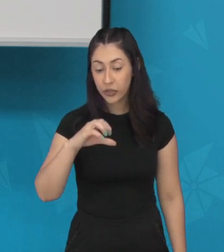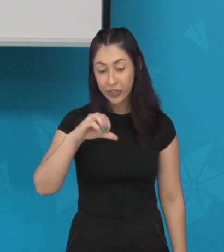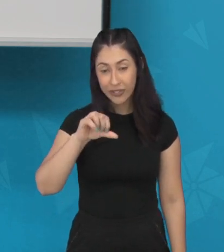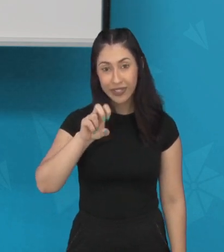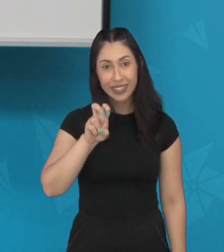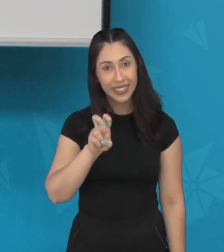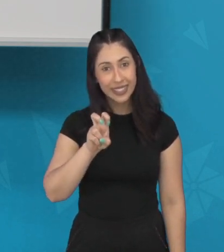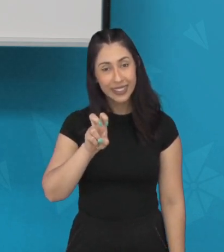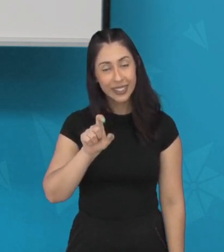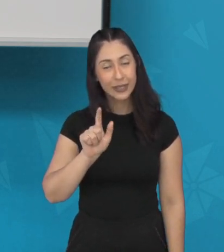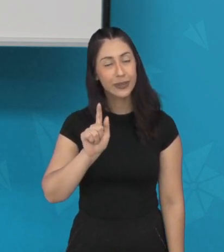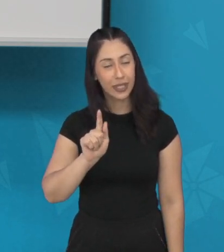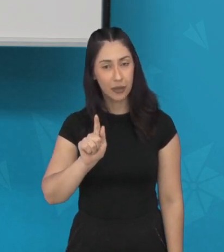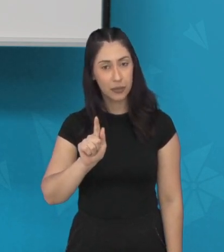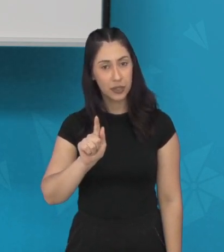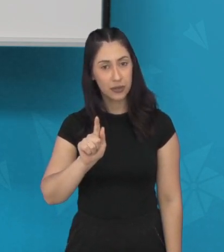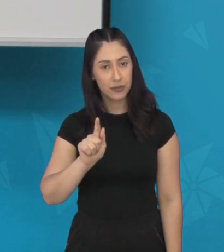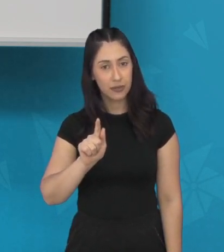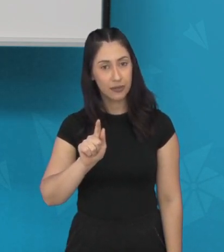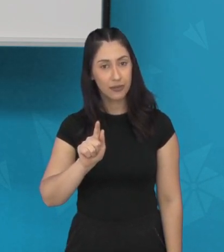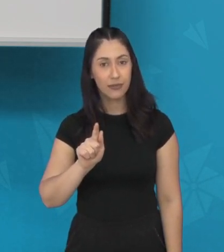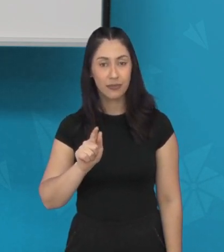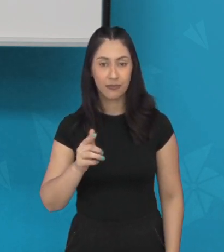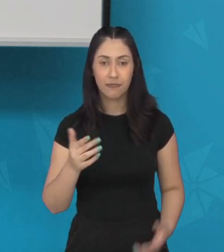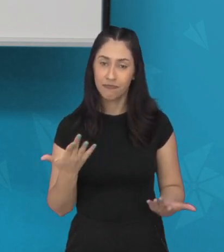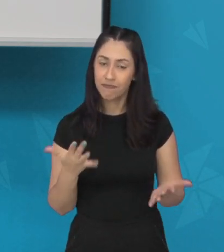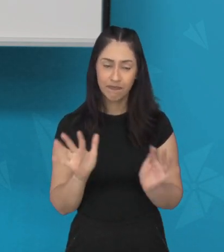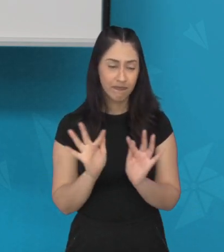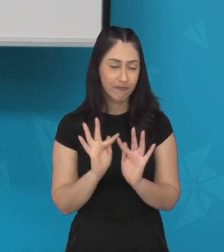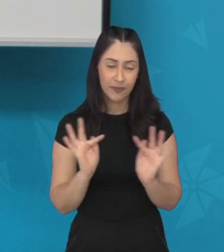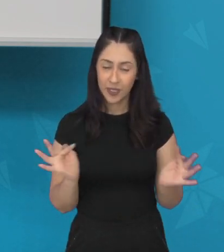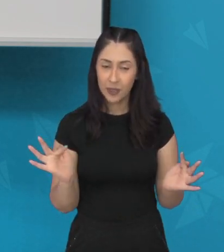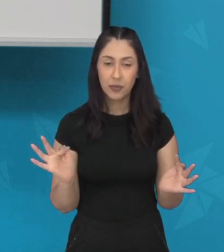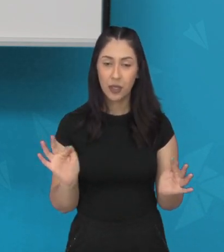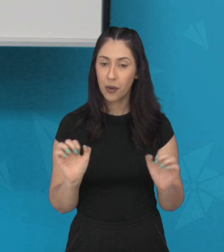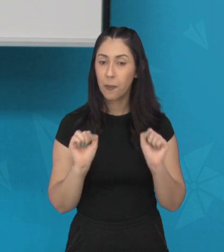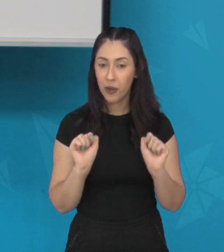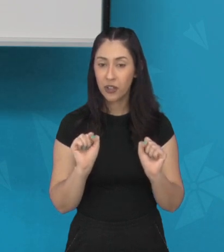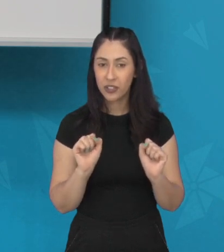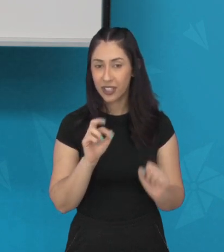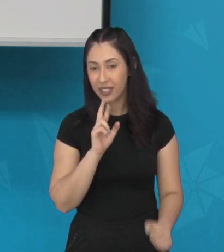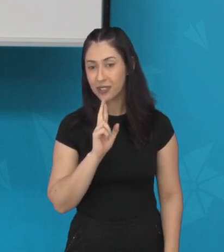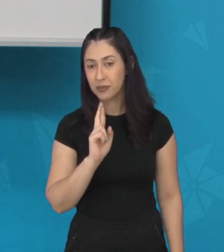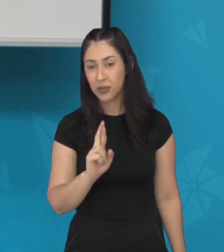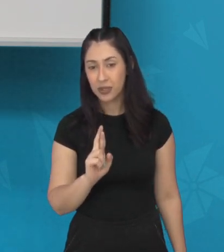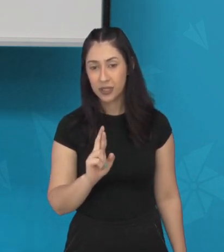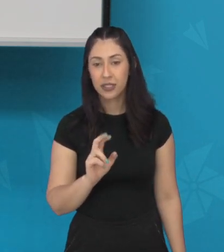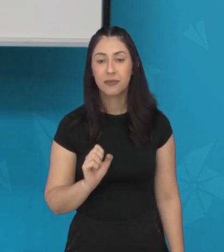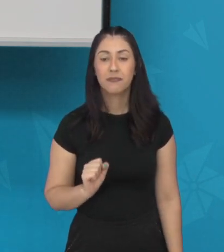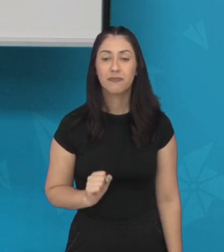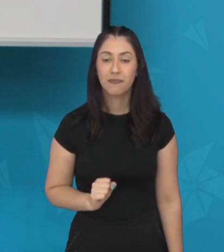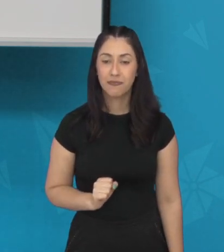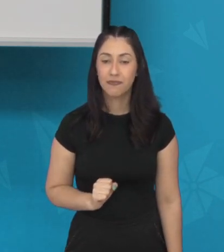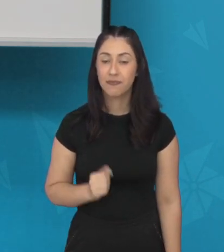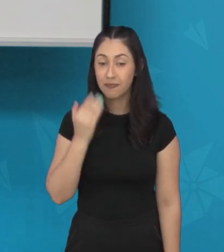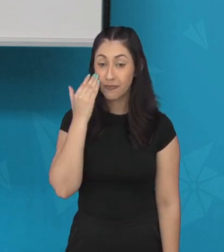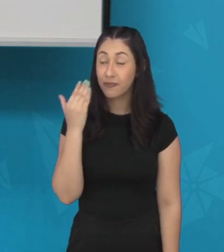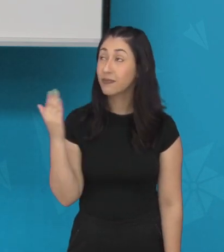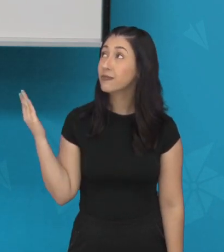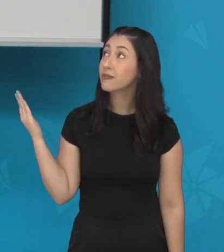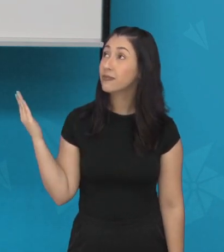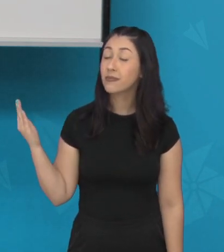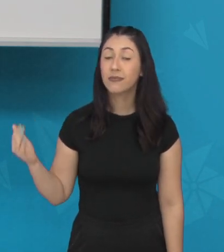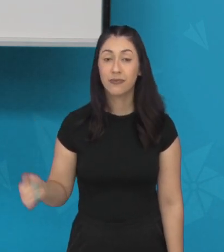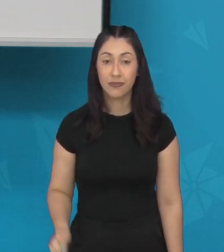95 gramas do quê? De cloreto de magnésio. Bem simplesinho aqui. A gente pode colocar aqui embaixo então.